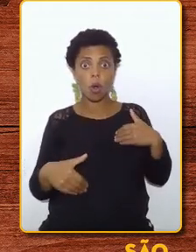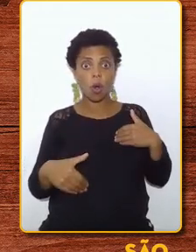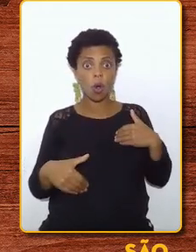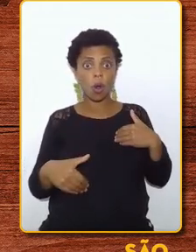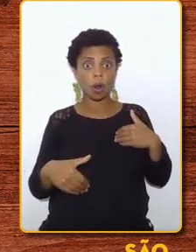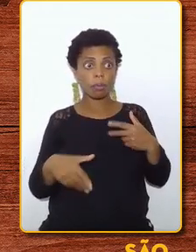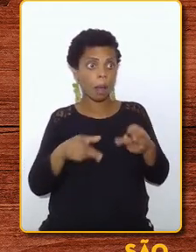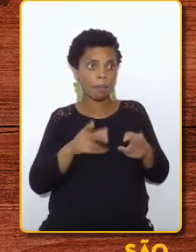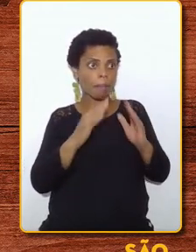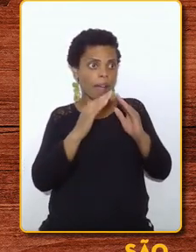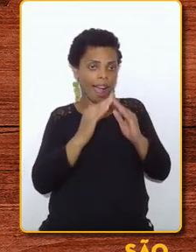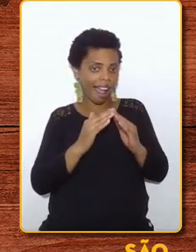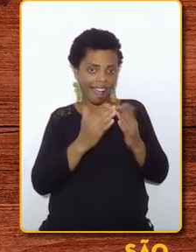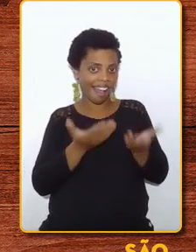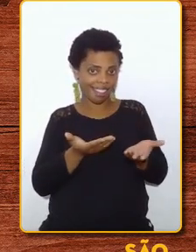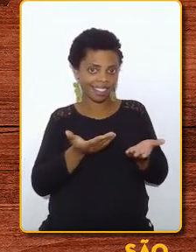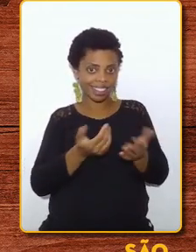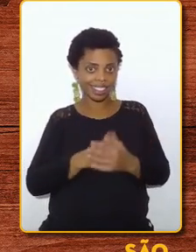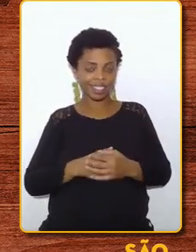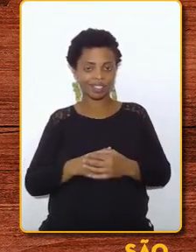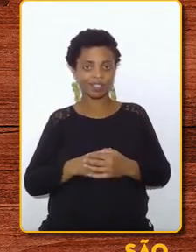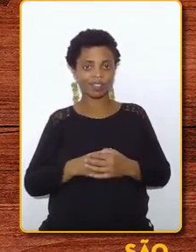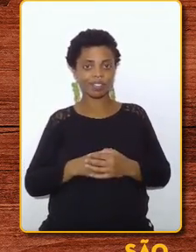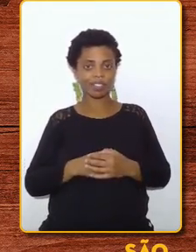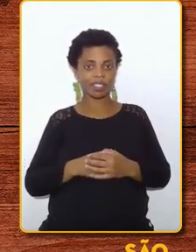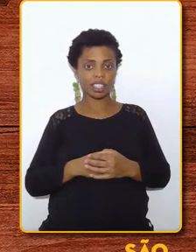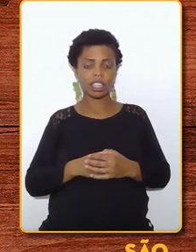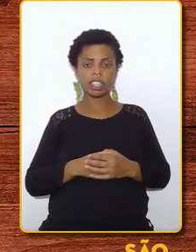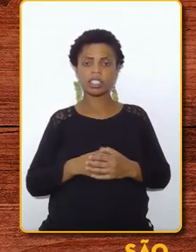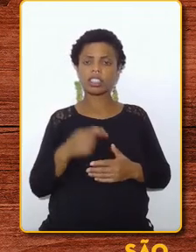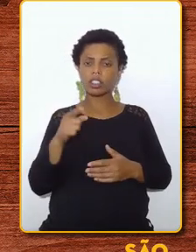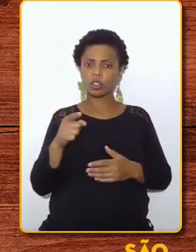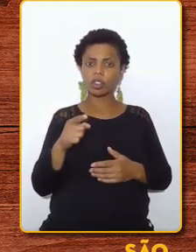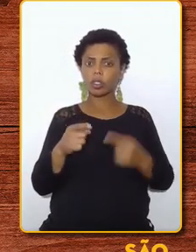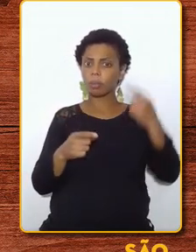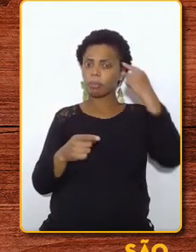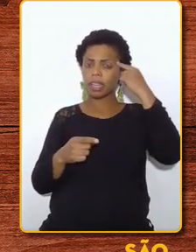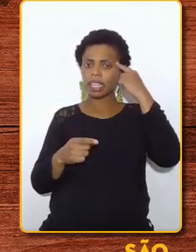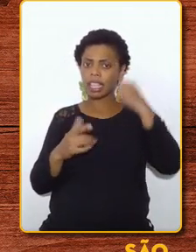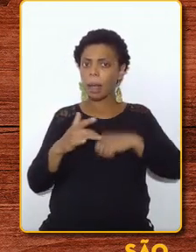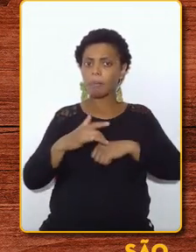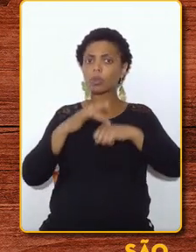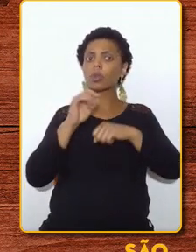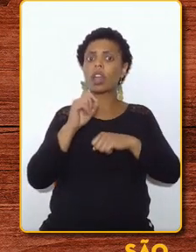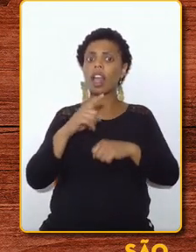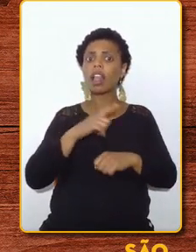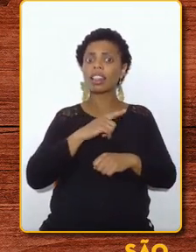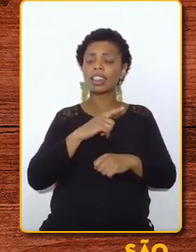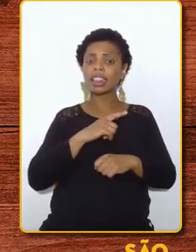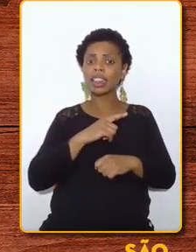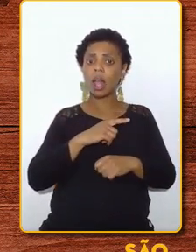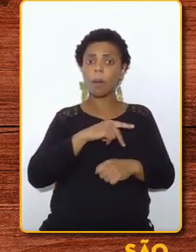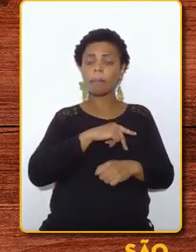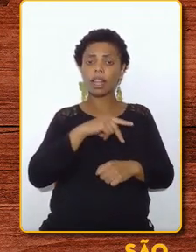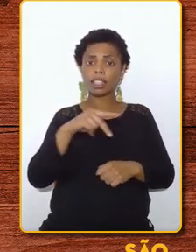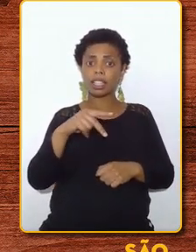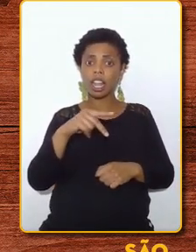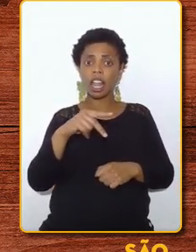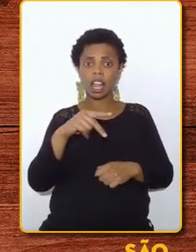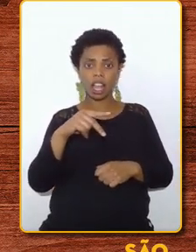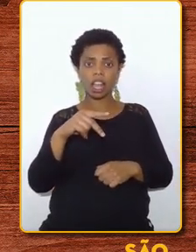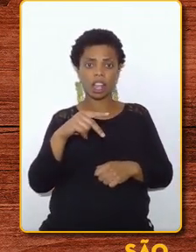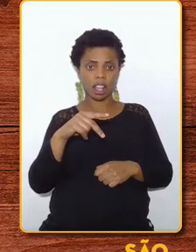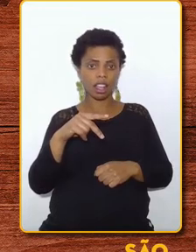casa, certamente, né? E você chega ao absurdo de ter um presidente da República, que nem a gente tá, não tem como,